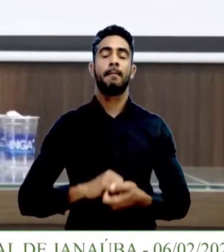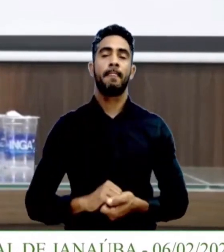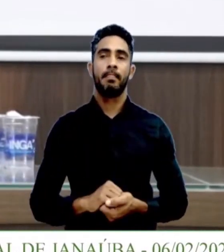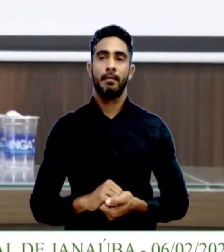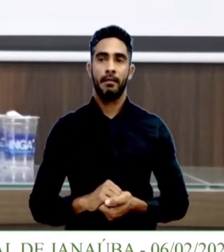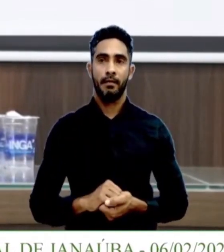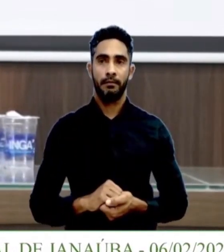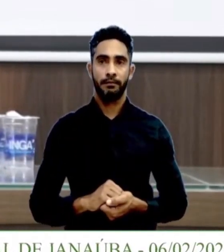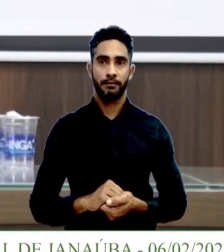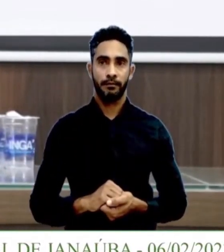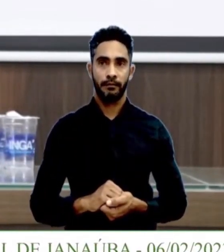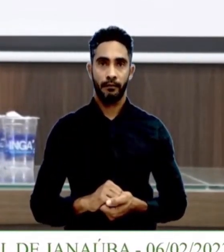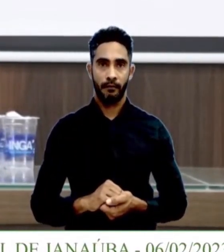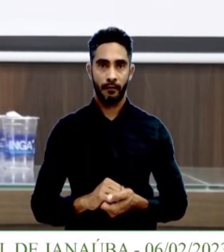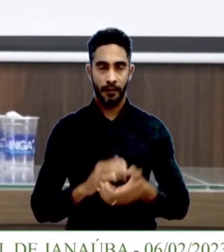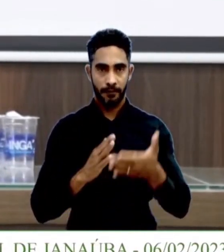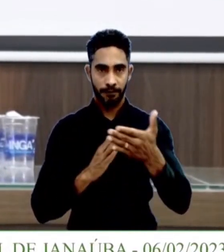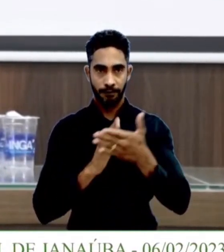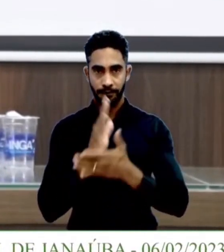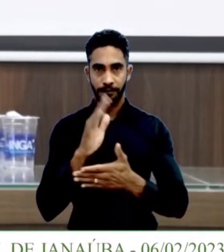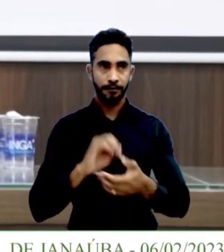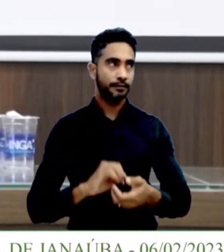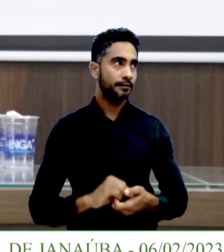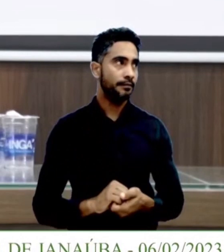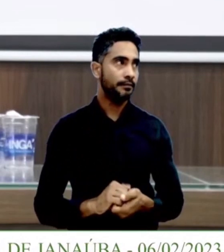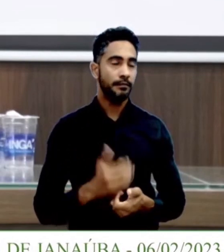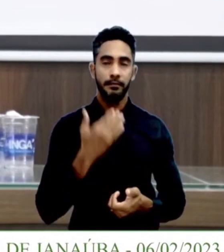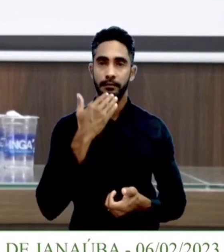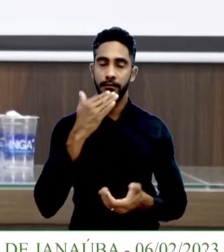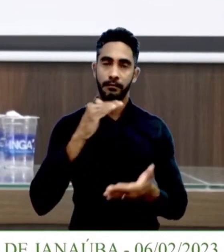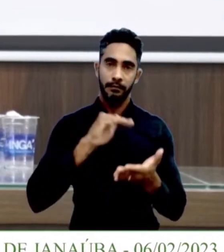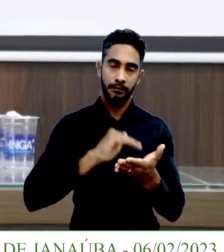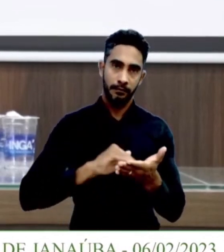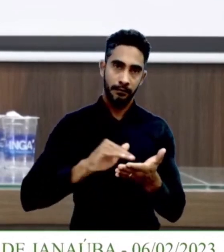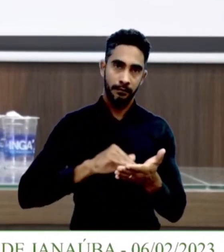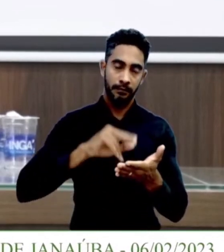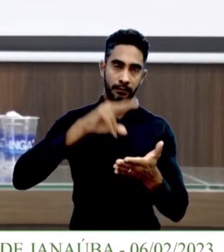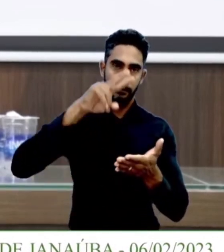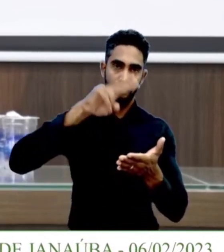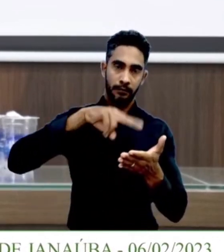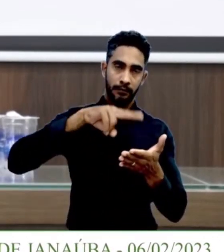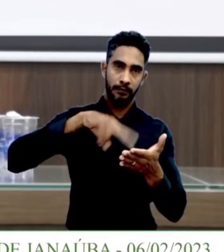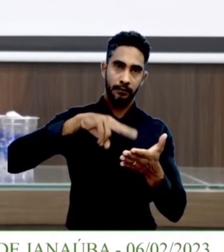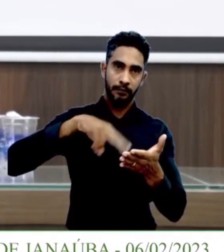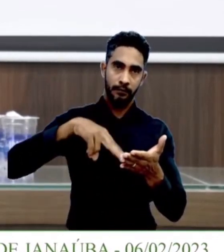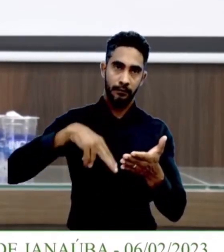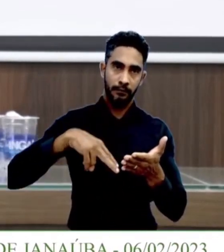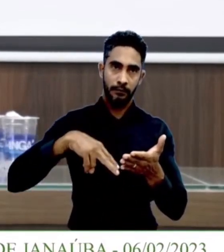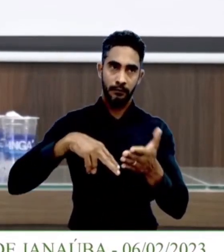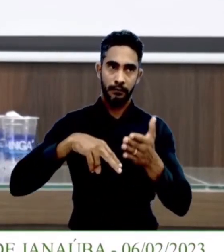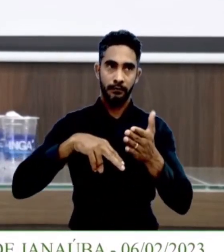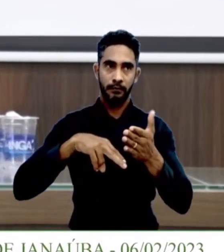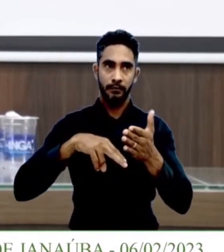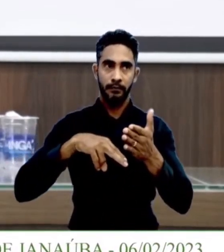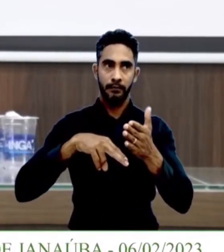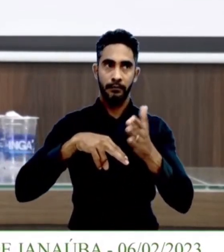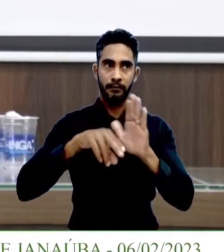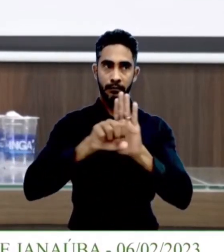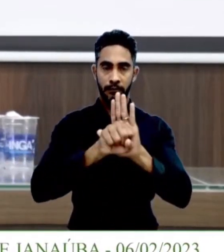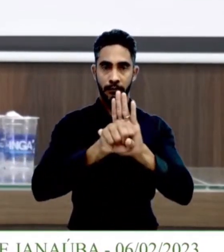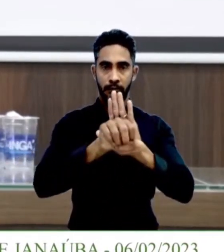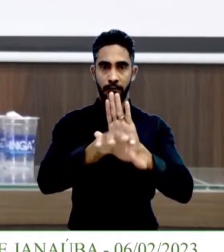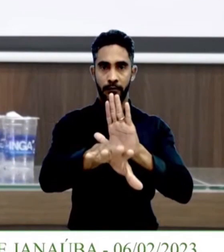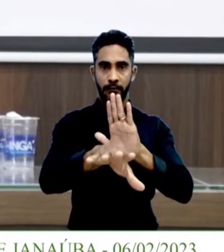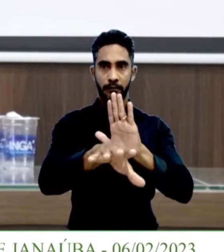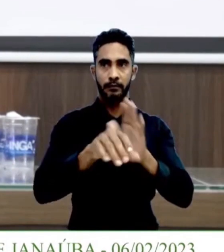levante. Aprovado. Solicito ao senhor secretário que faça a leitura das indicações de necessidade.